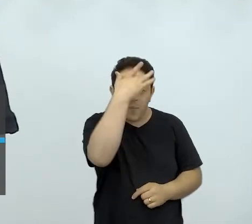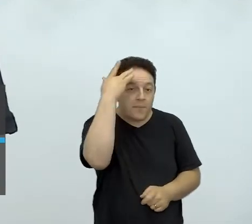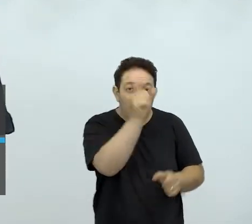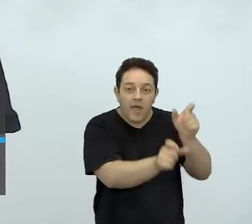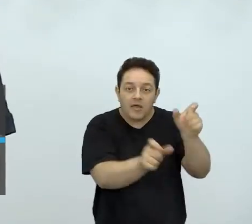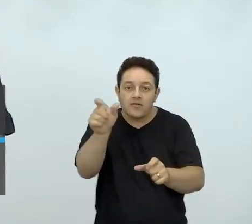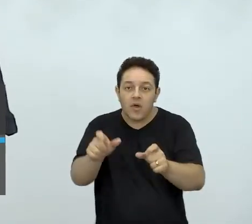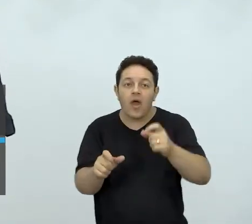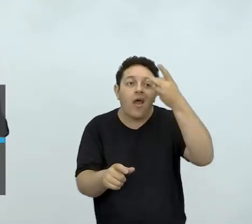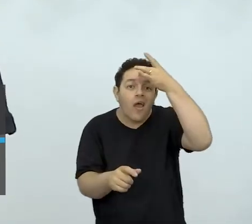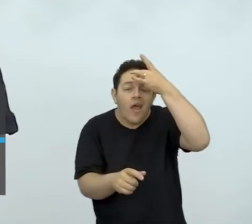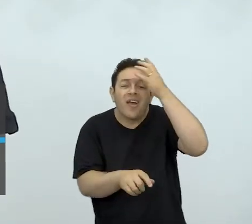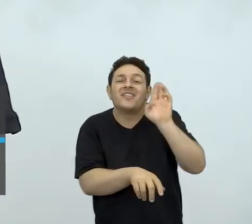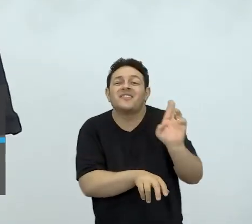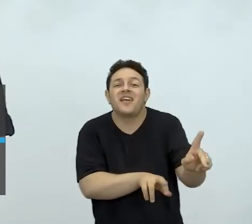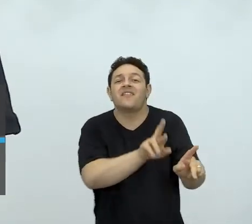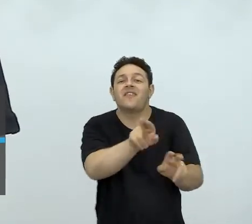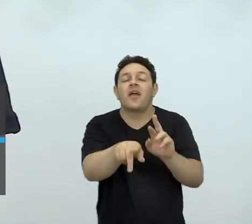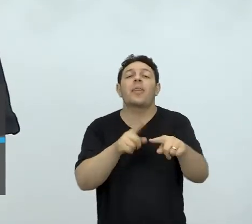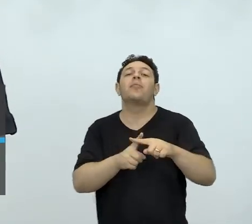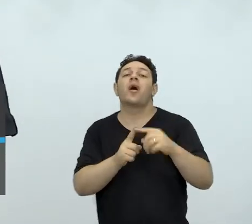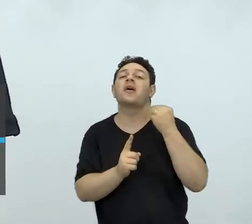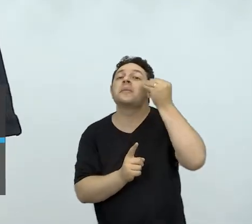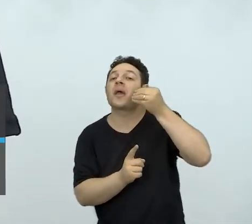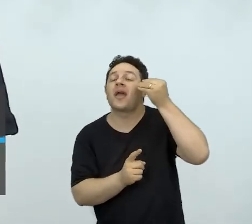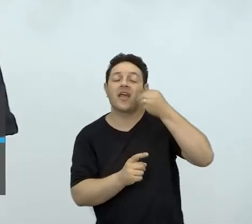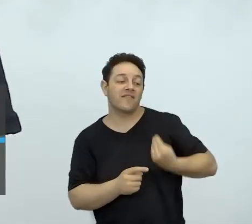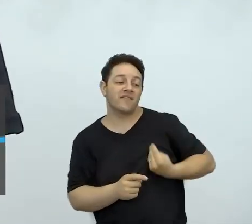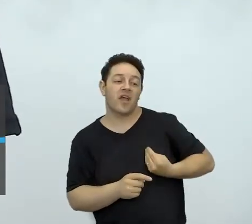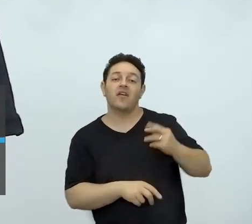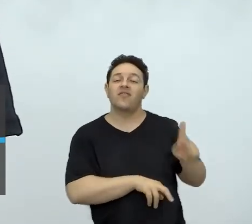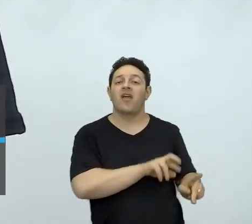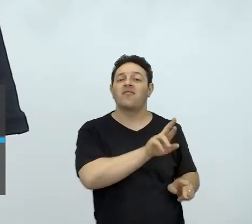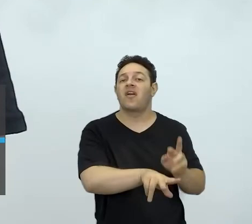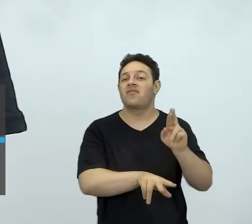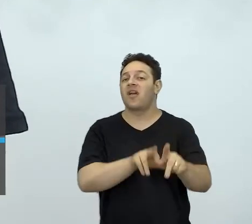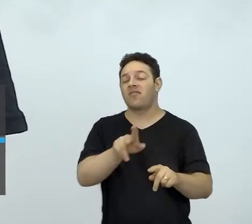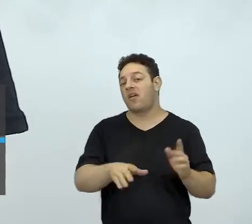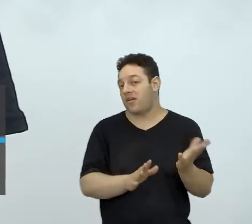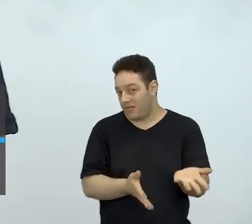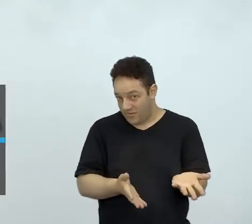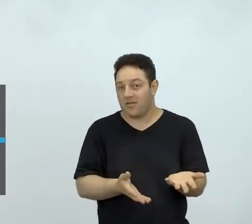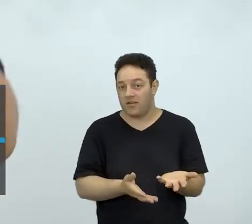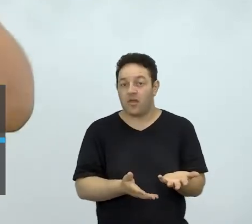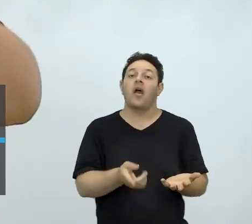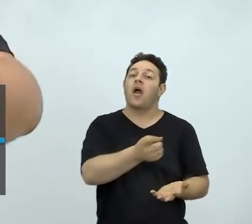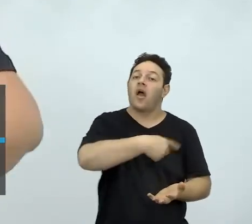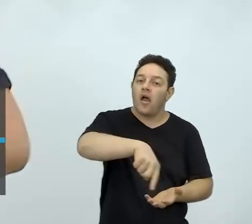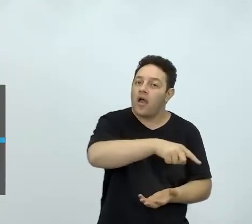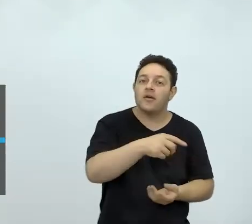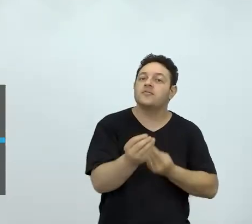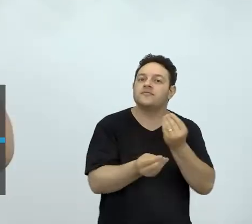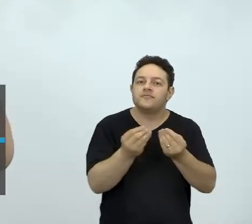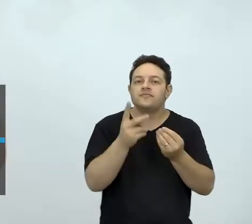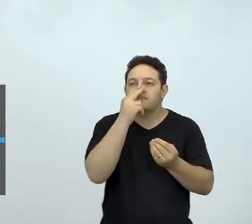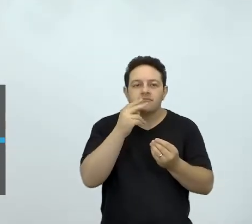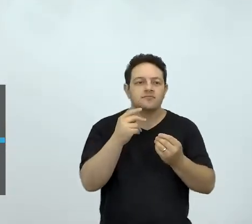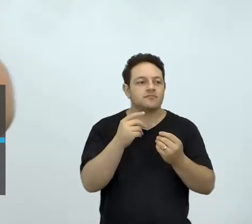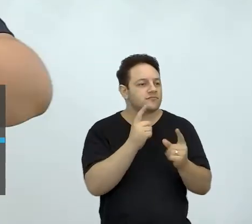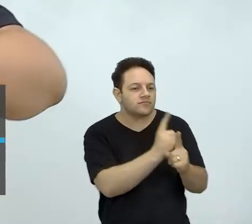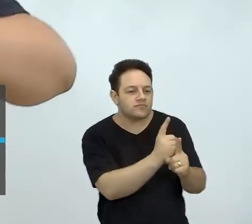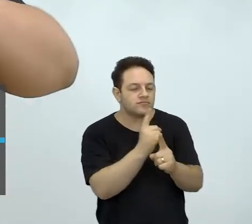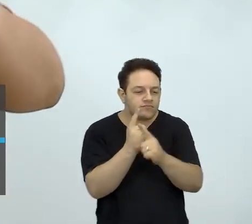maneira diferente, porque cada uma delas vivenciou coisas diferentes. E por isso, elas vão justamente criar